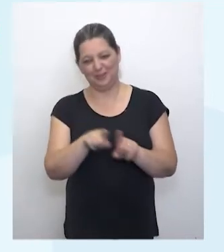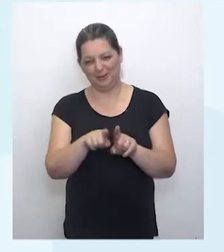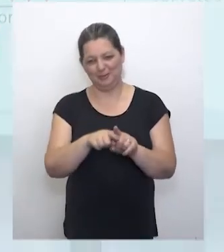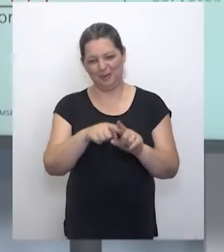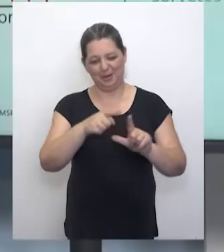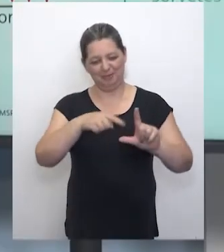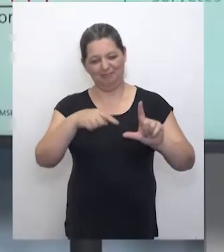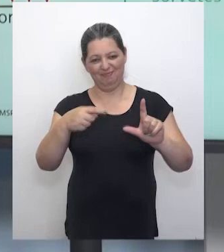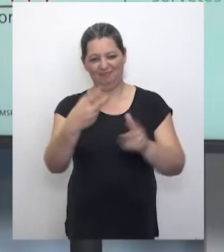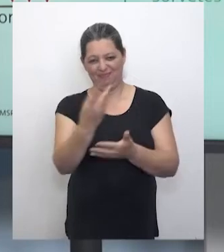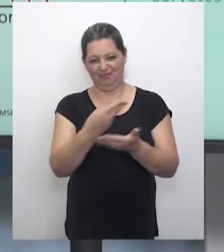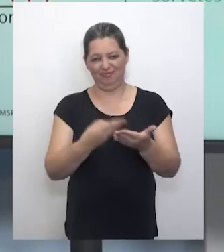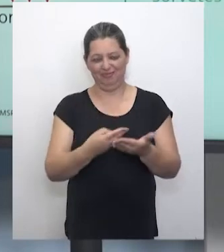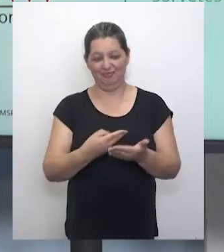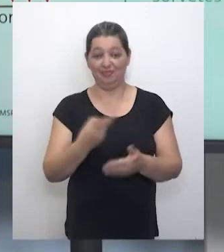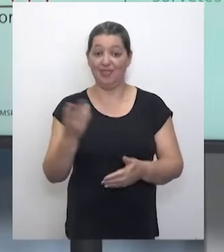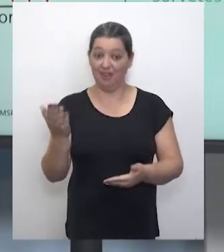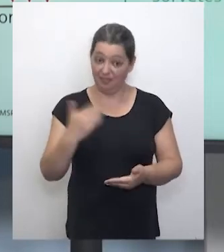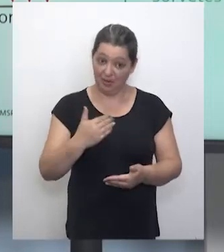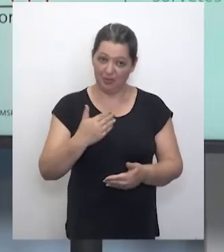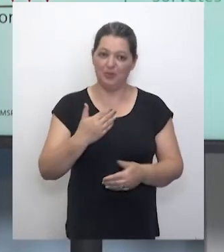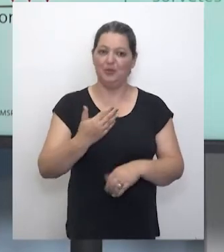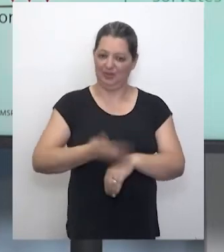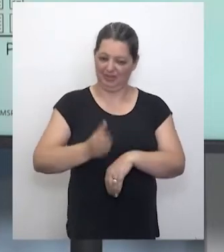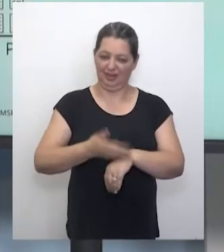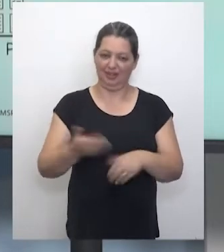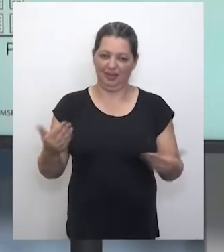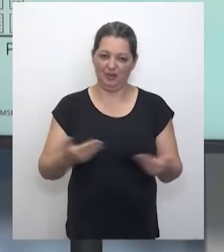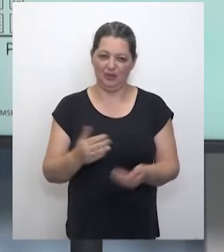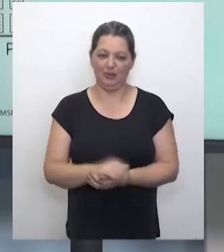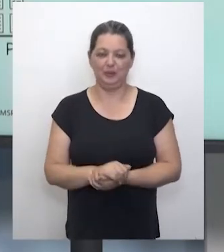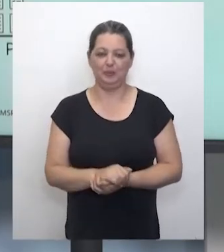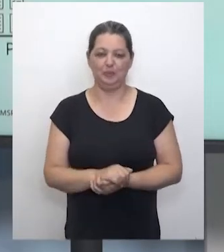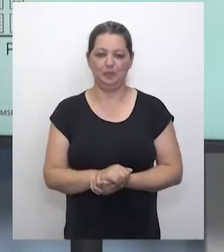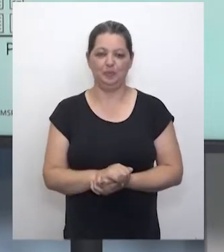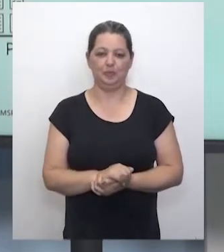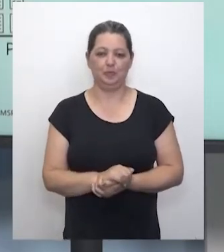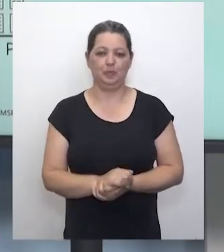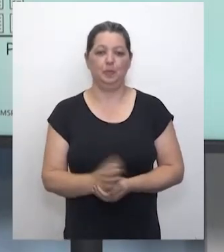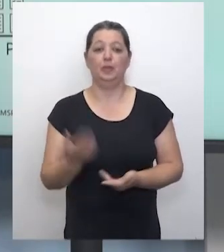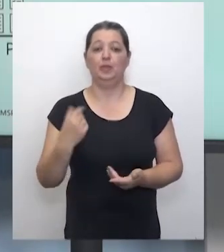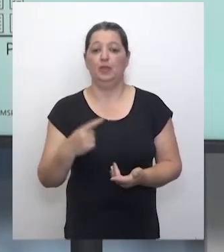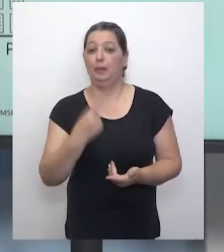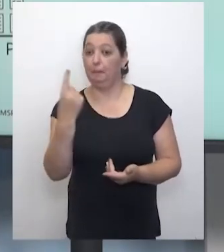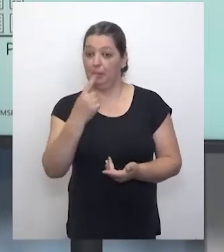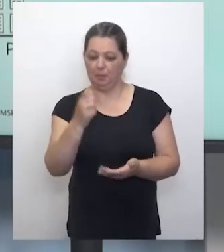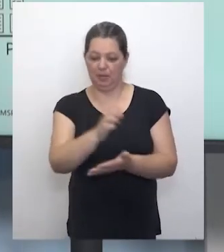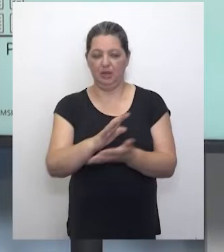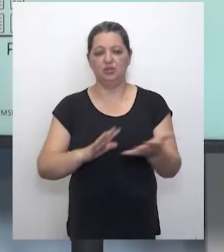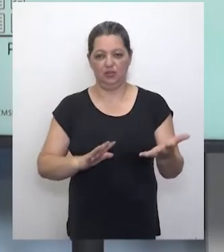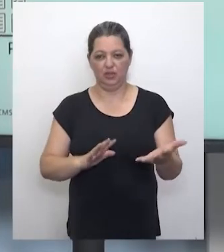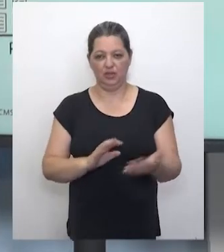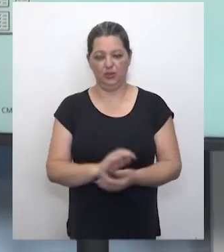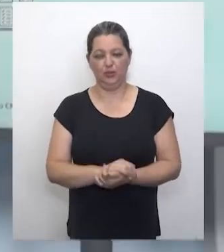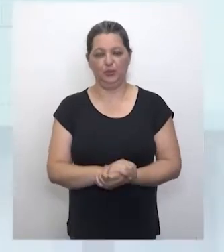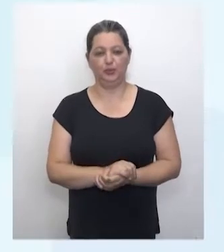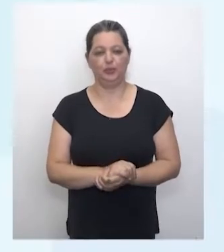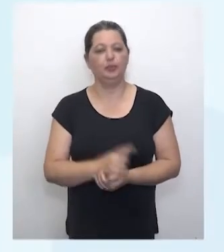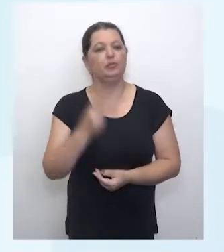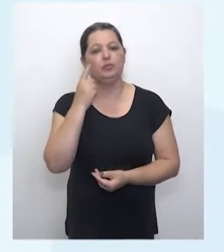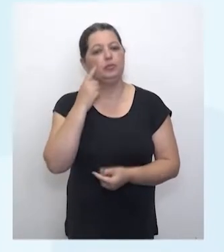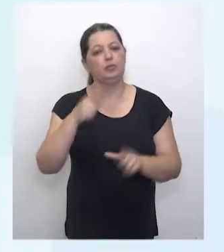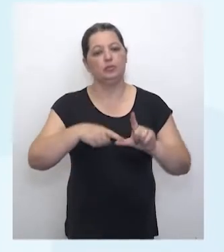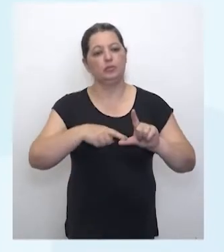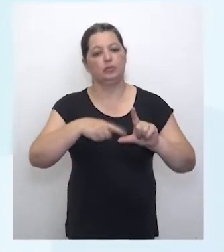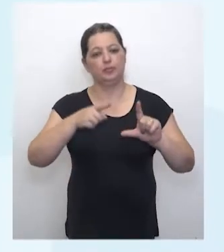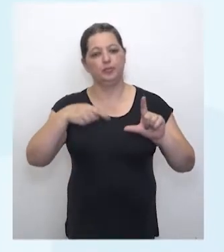E aí, vamos treinar? Vamos? Então, vamos à nossa primeira atividade. O